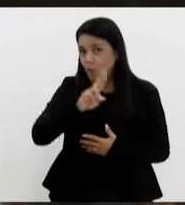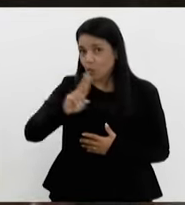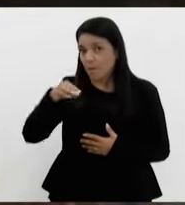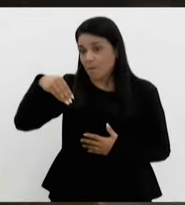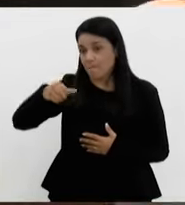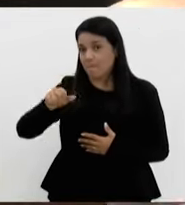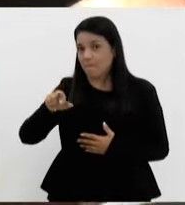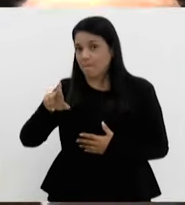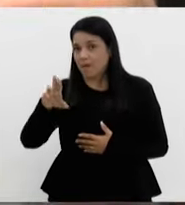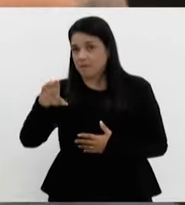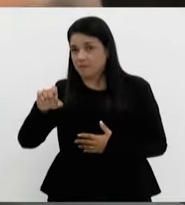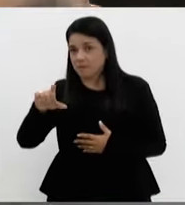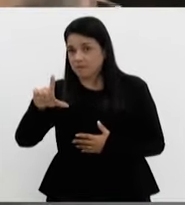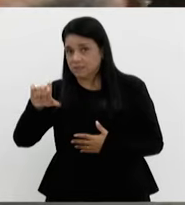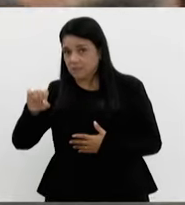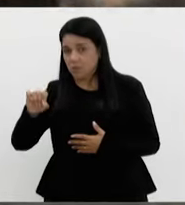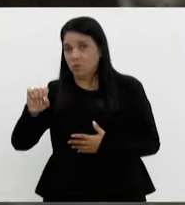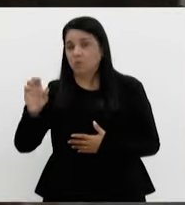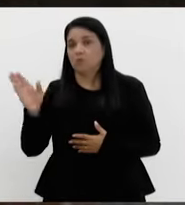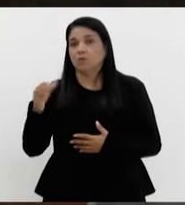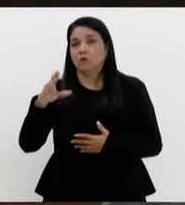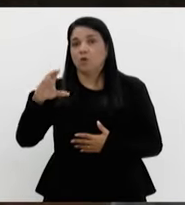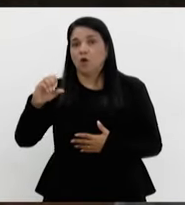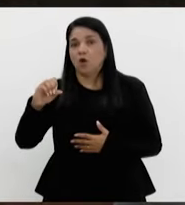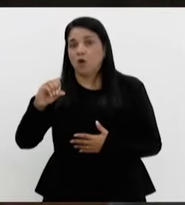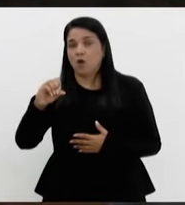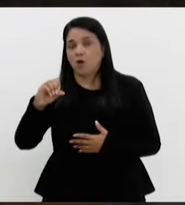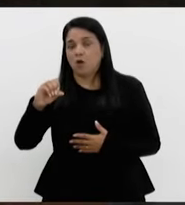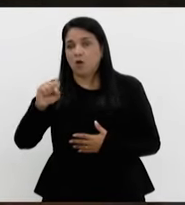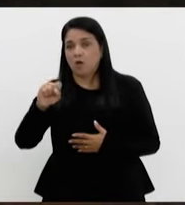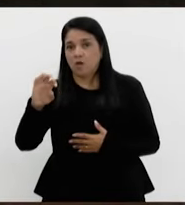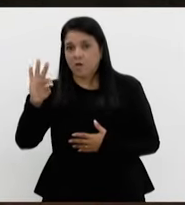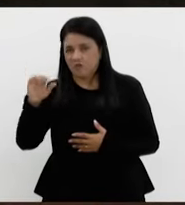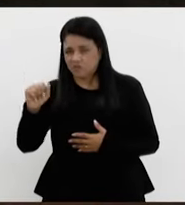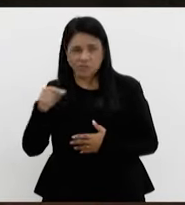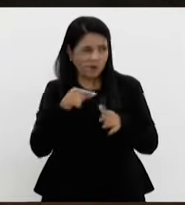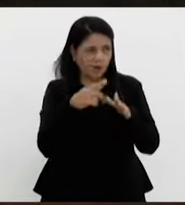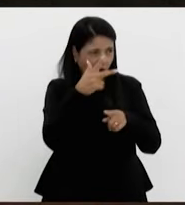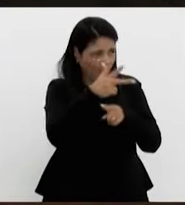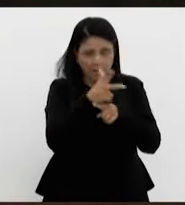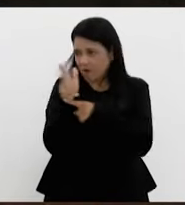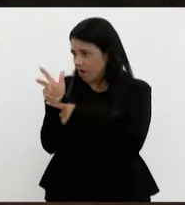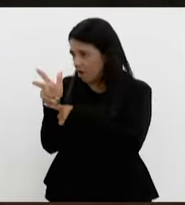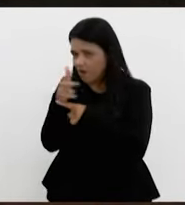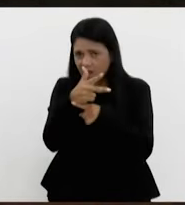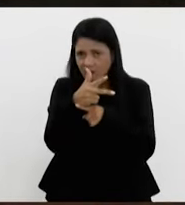eu queria... Cadê a câmera aqui? É esse aqui? Esse aqui, né? Não, essa aqui.